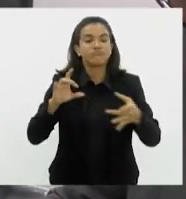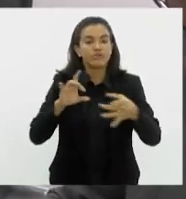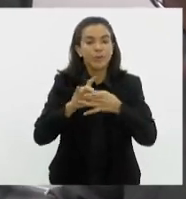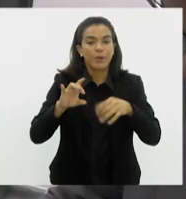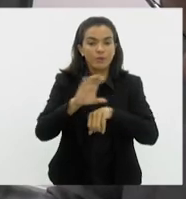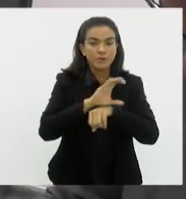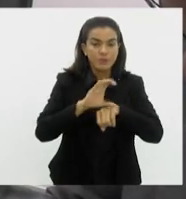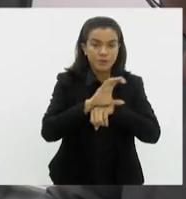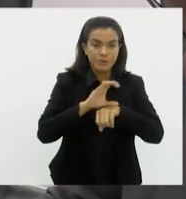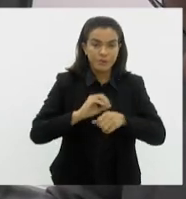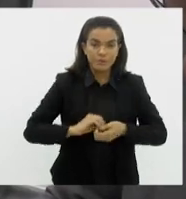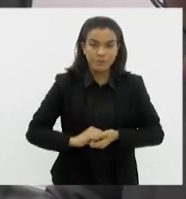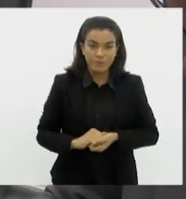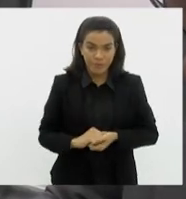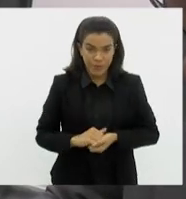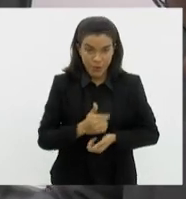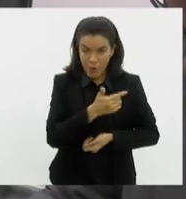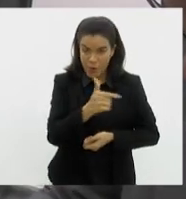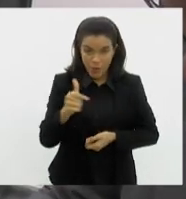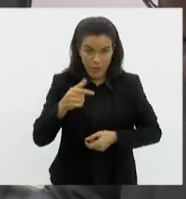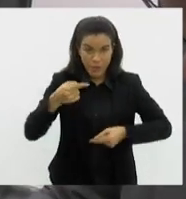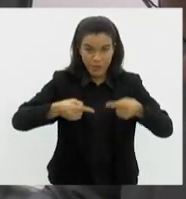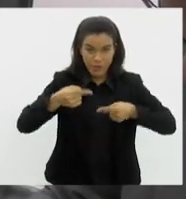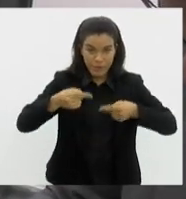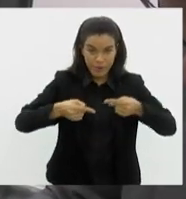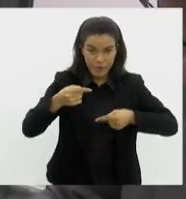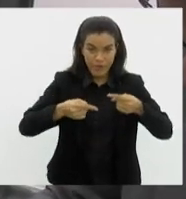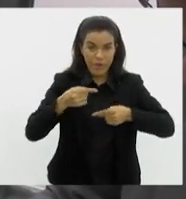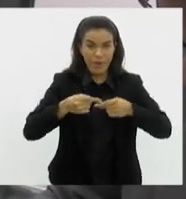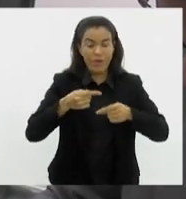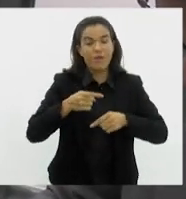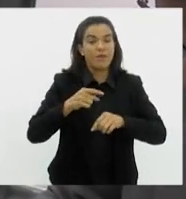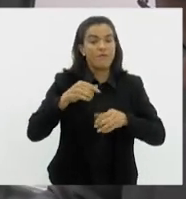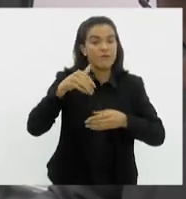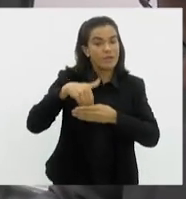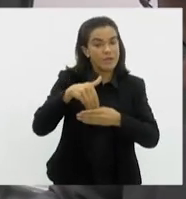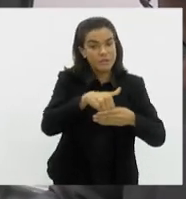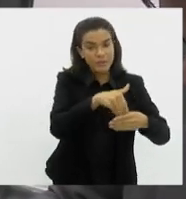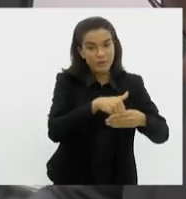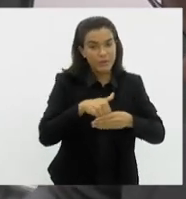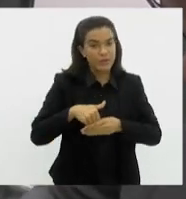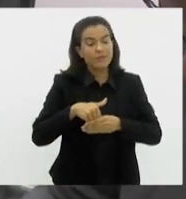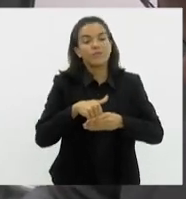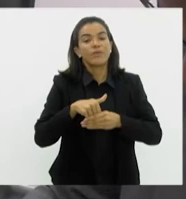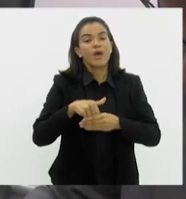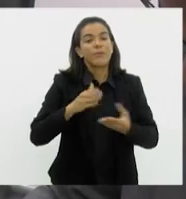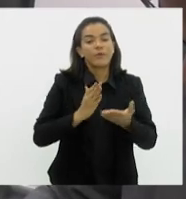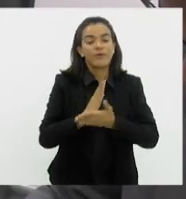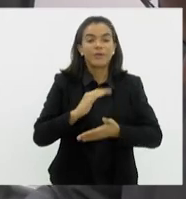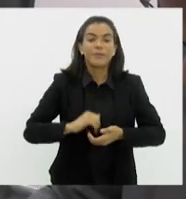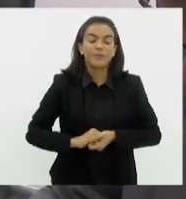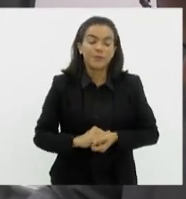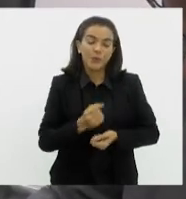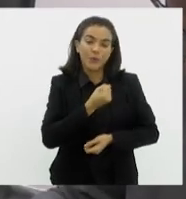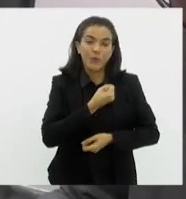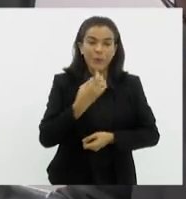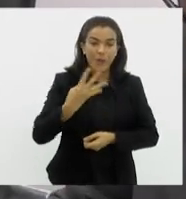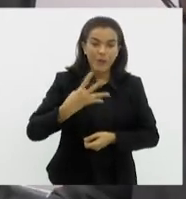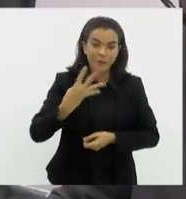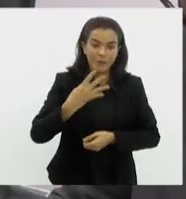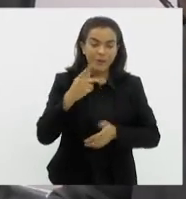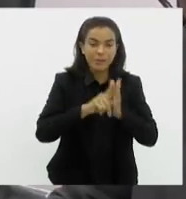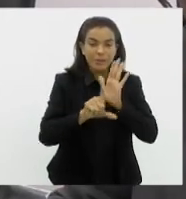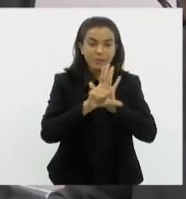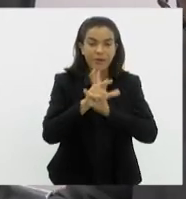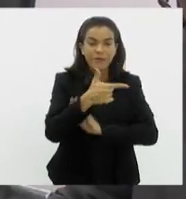discussão. Não havendo quem queira discutir, encerrada a discussão, em votação, senhores que aprovam, permaneçam como estão, aprovado. 4 da pauta. Projeto de